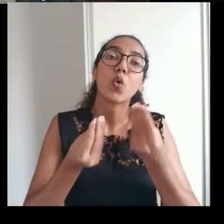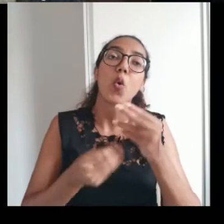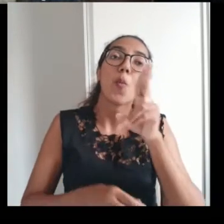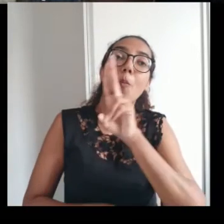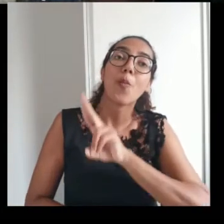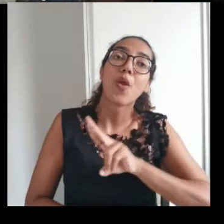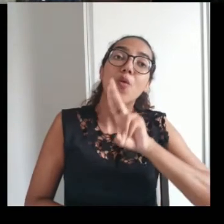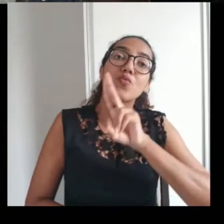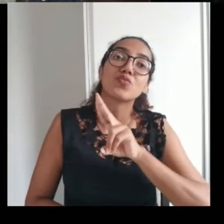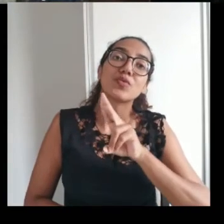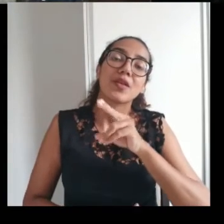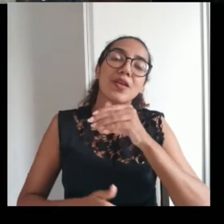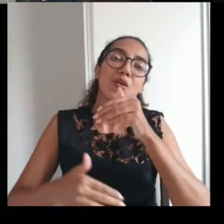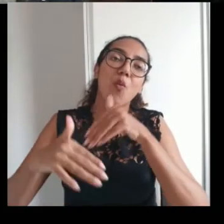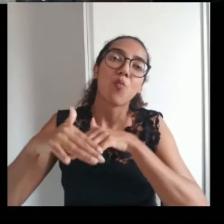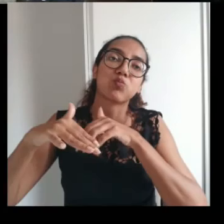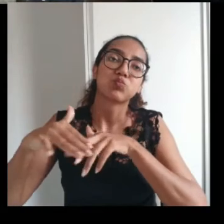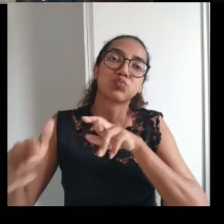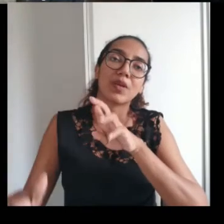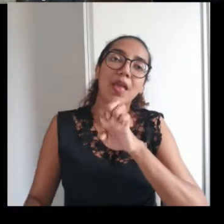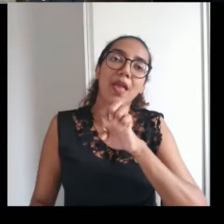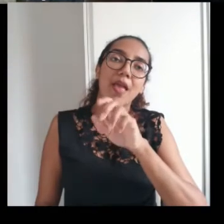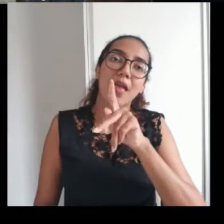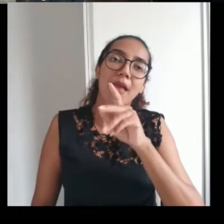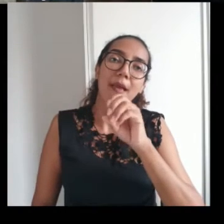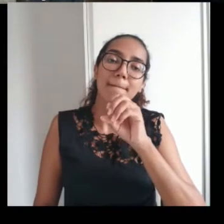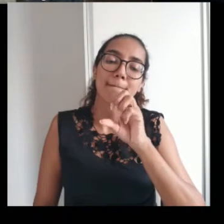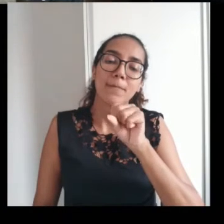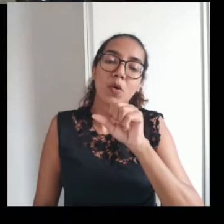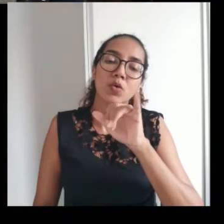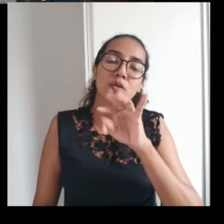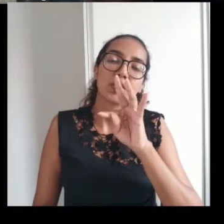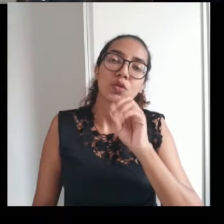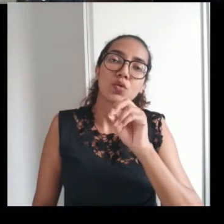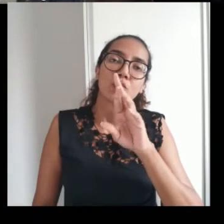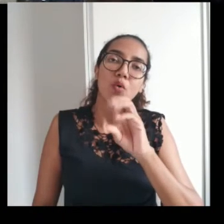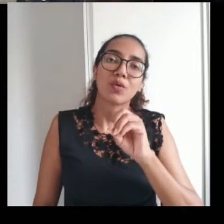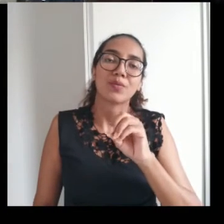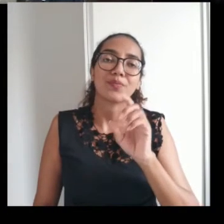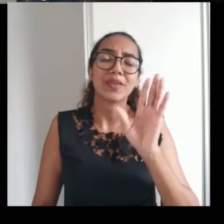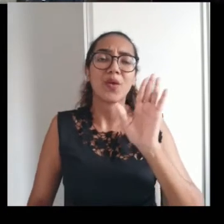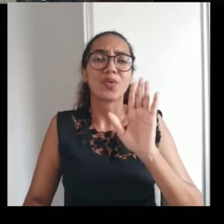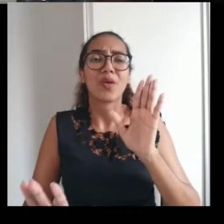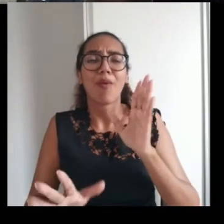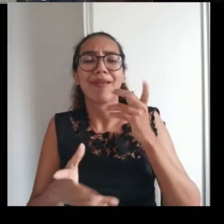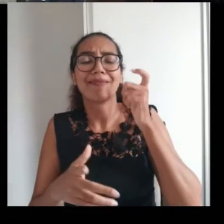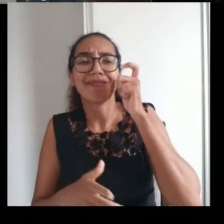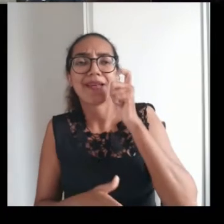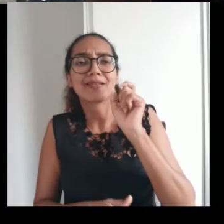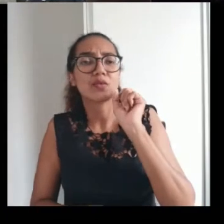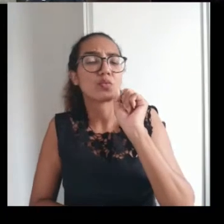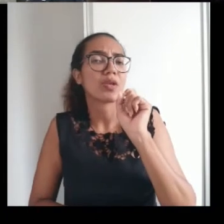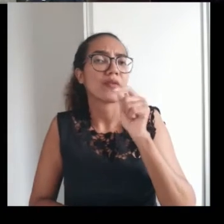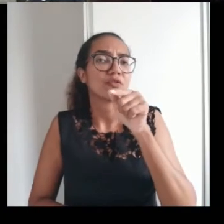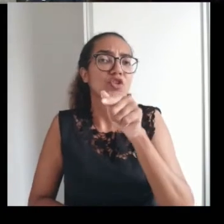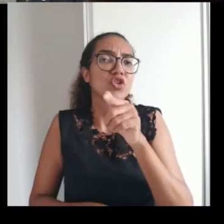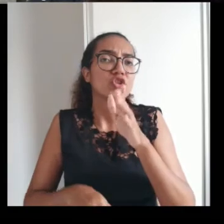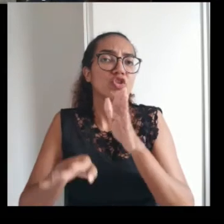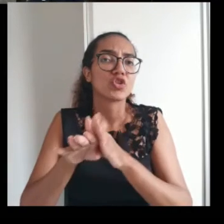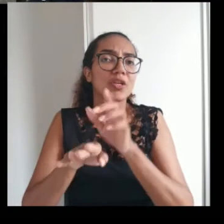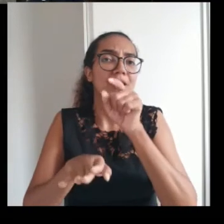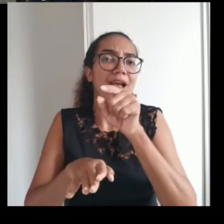não é legal você chegar, por exemplo, nesse método remover aqui, ó, não seria legal se o